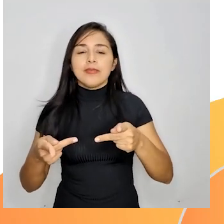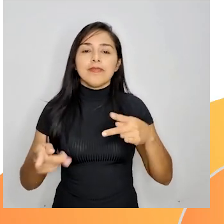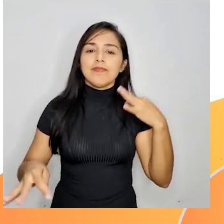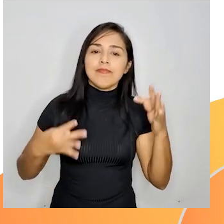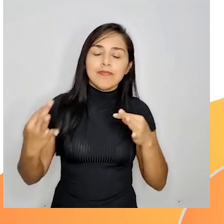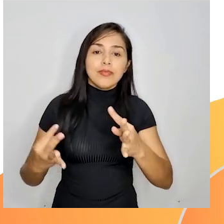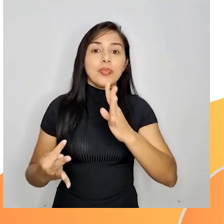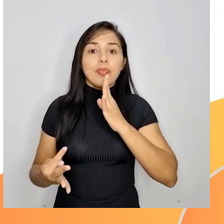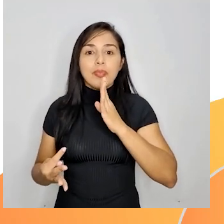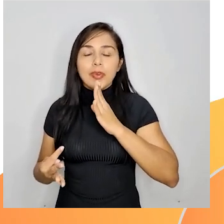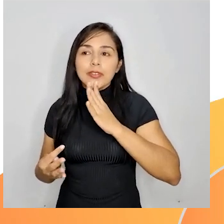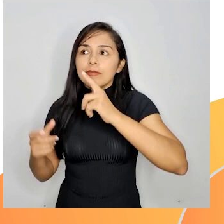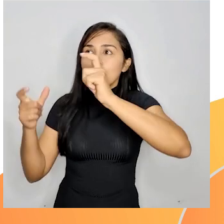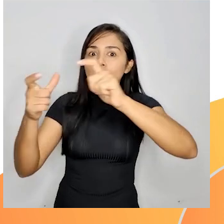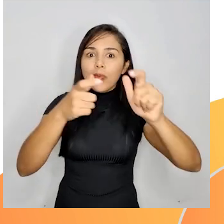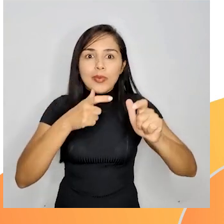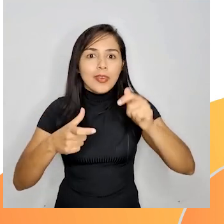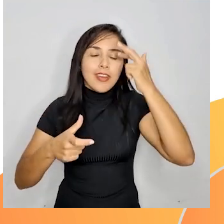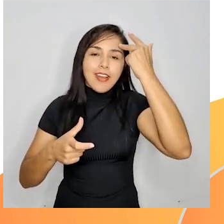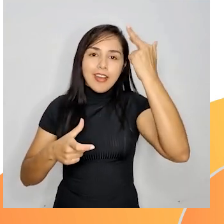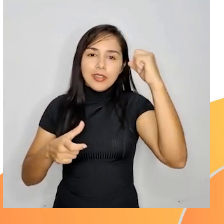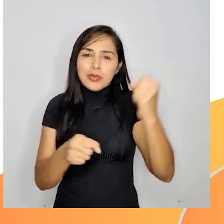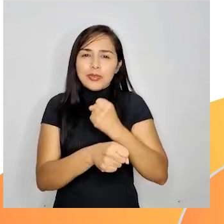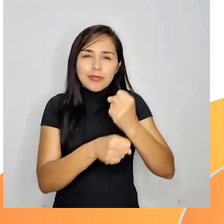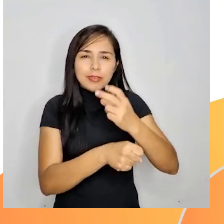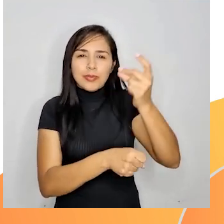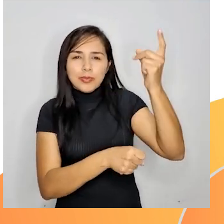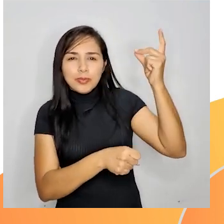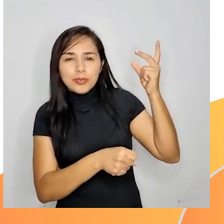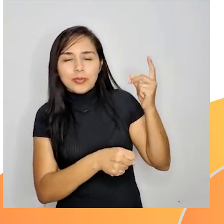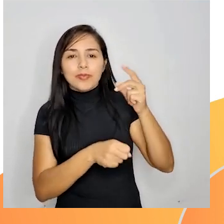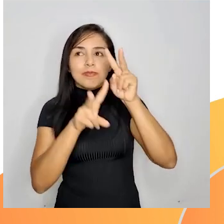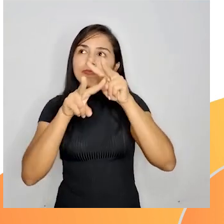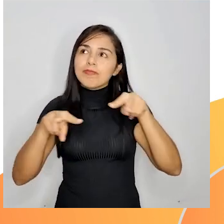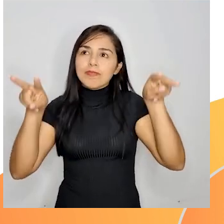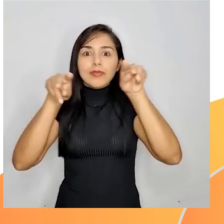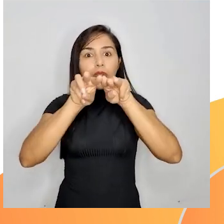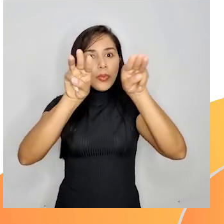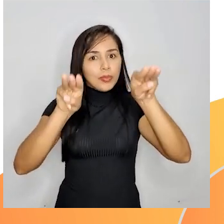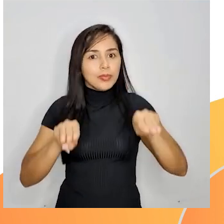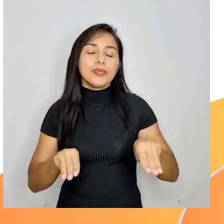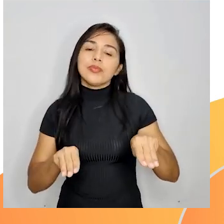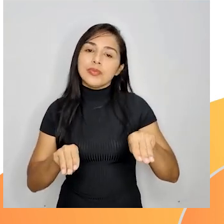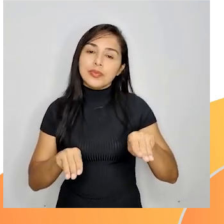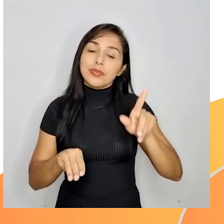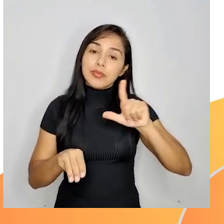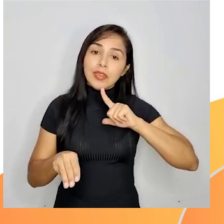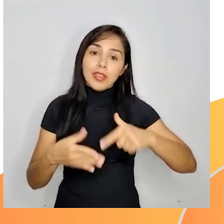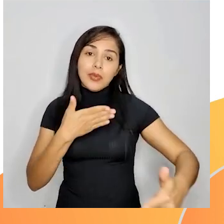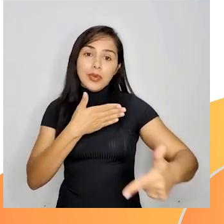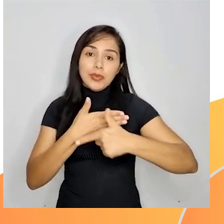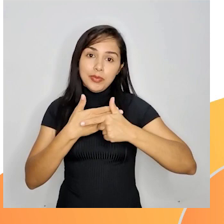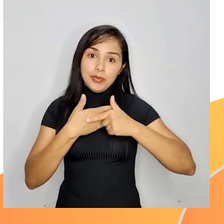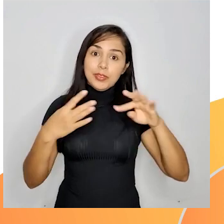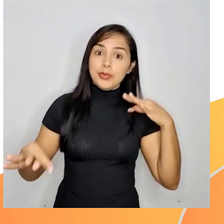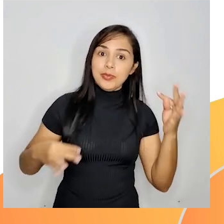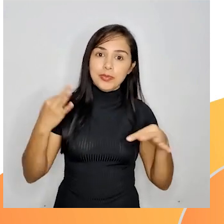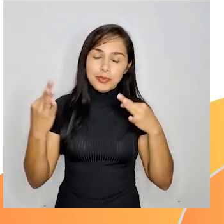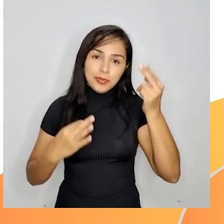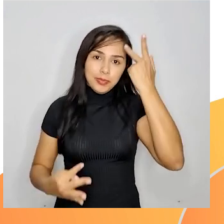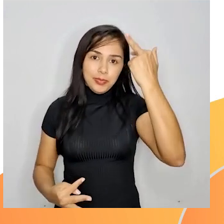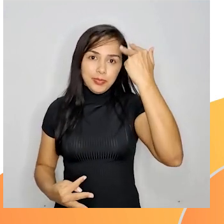monumentos históricos, essas construções, esses museus. Então, ela tem uma função turística